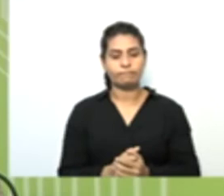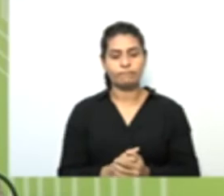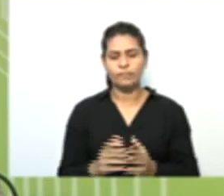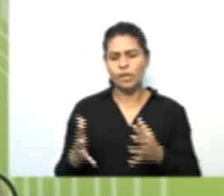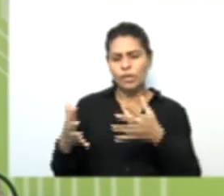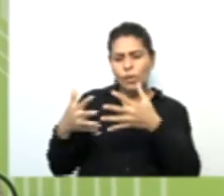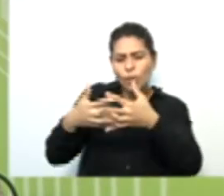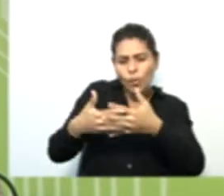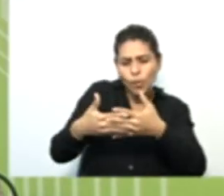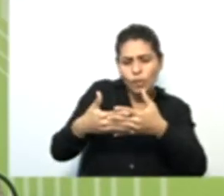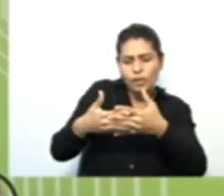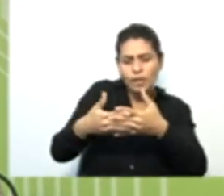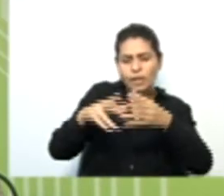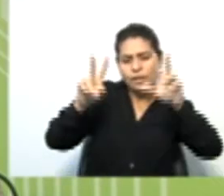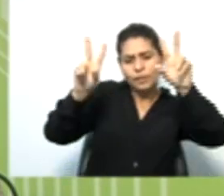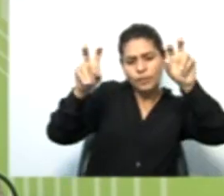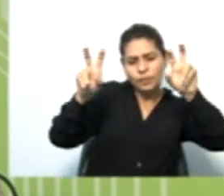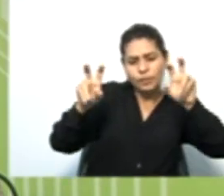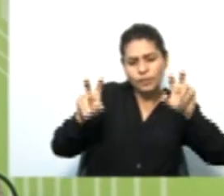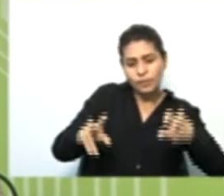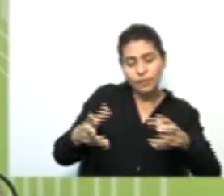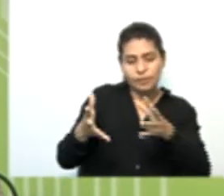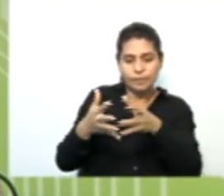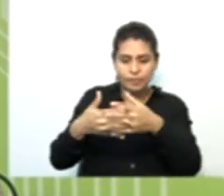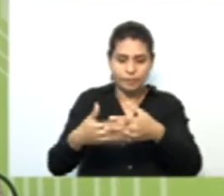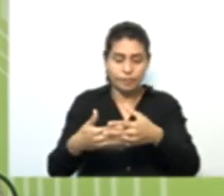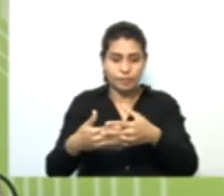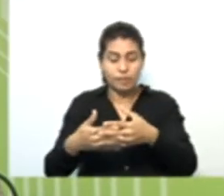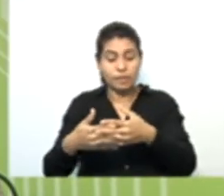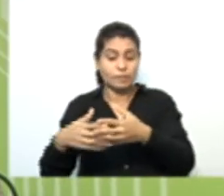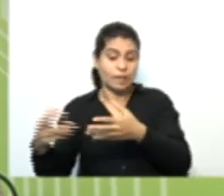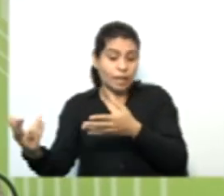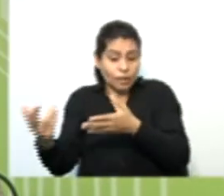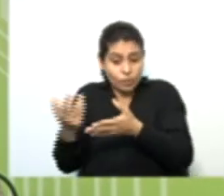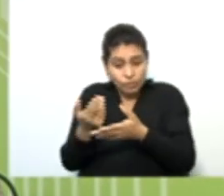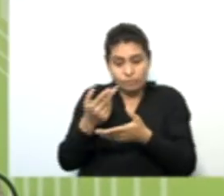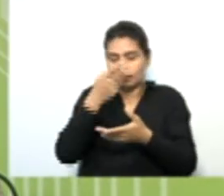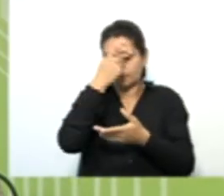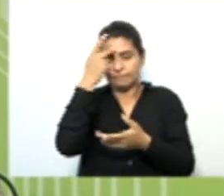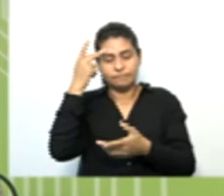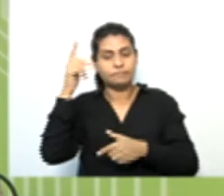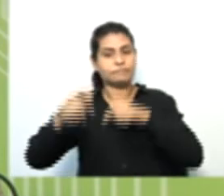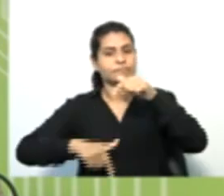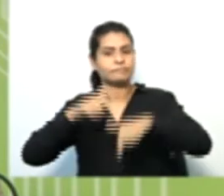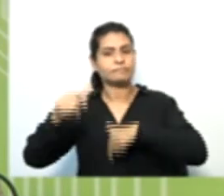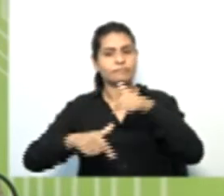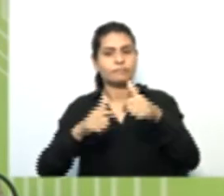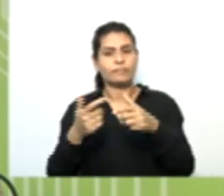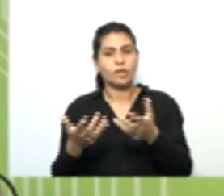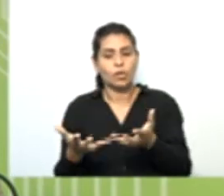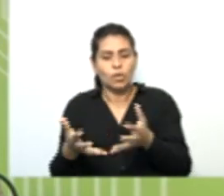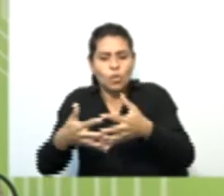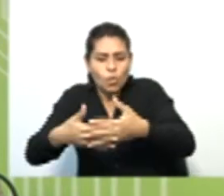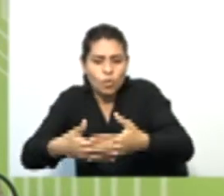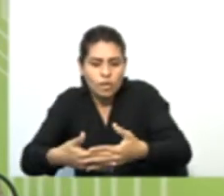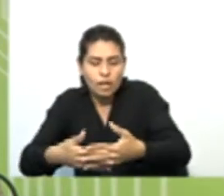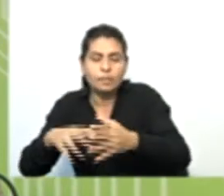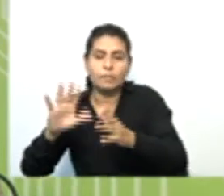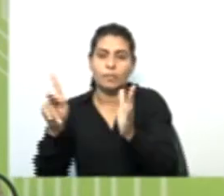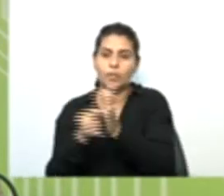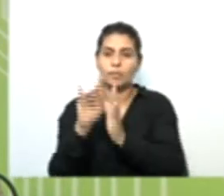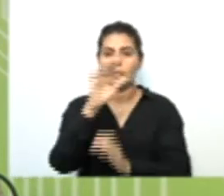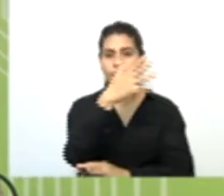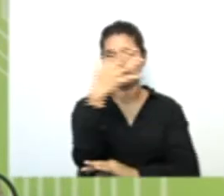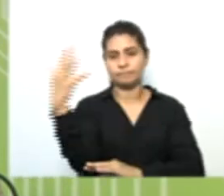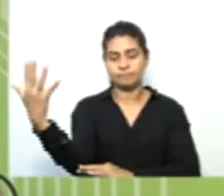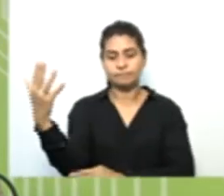interligam muito, né? A gente está buscando meios de maior retorno para o produtor. Essa questão de integrar essa questão com a ecologia,